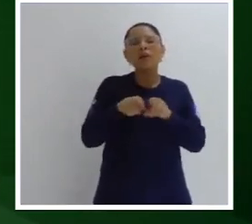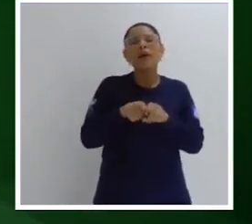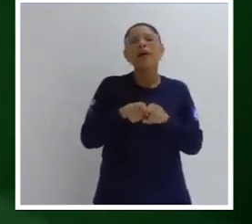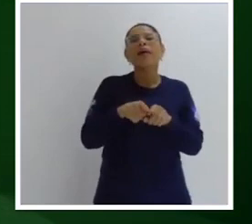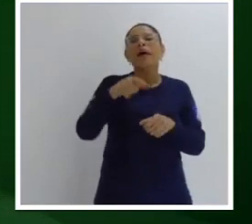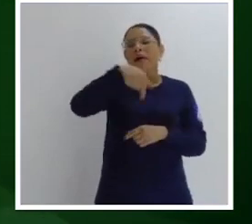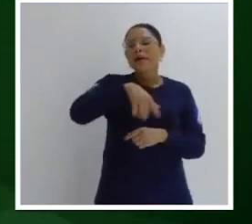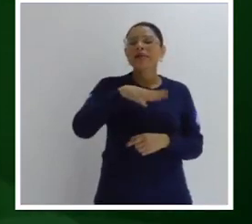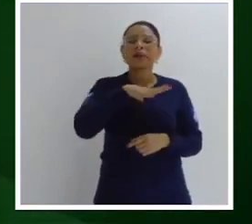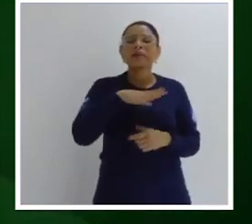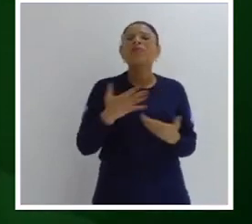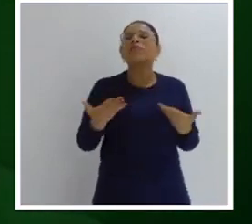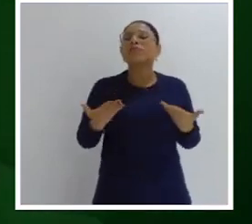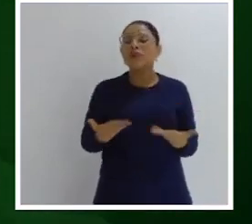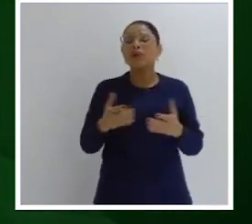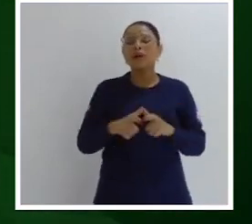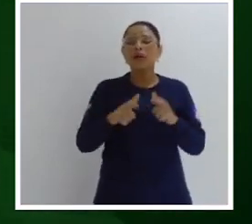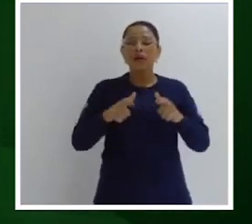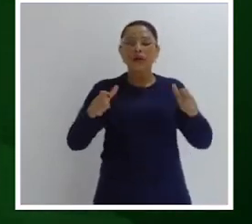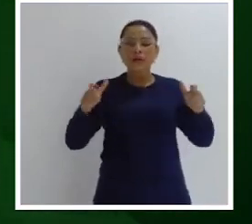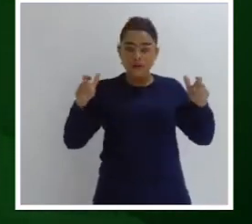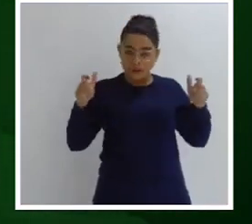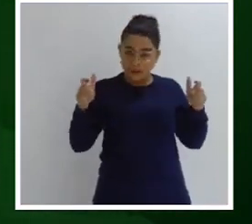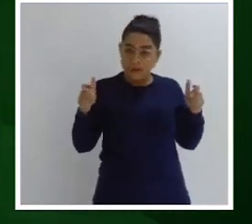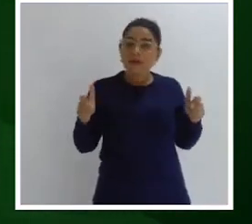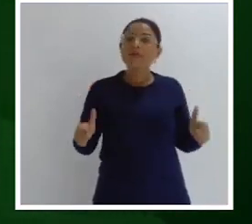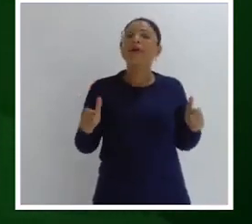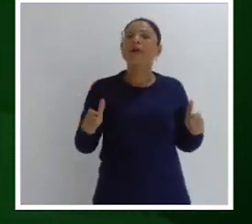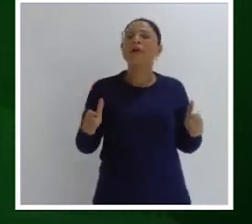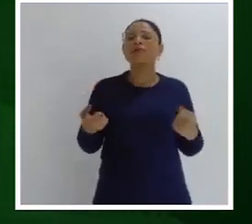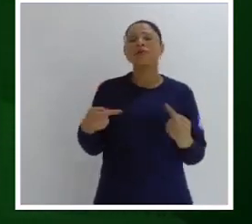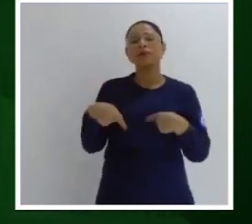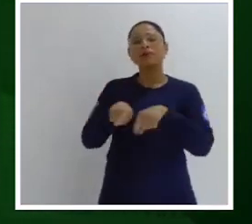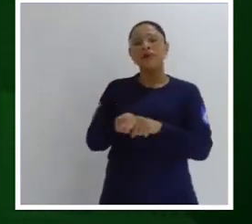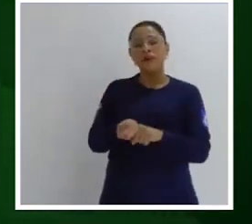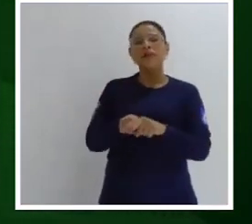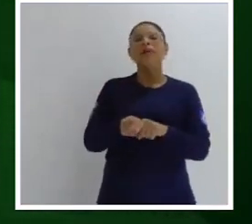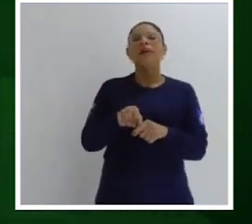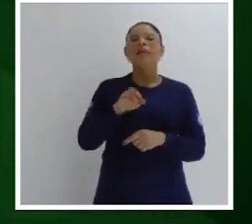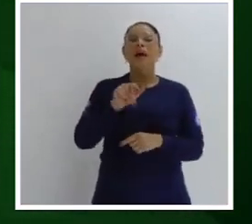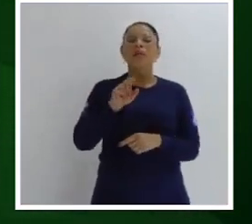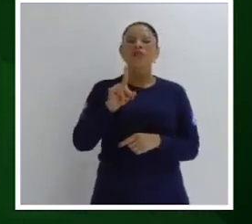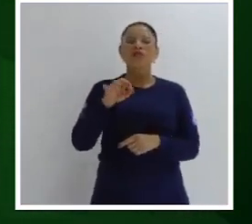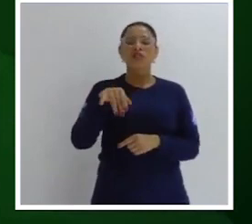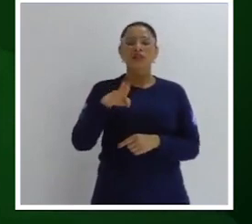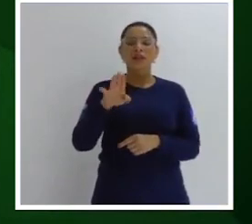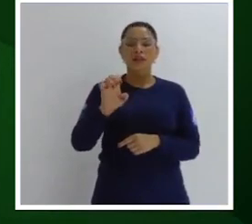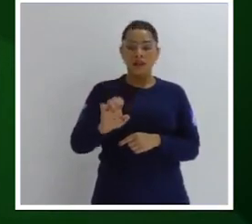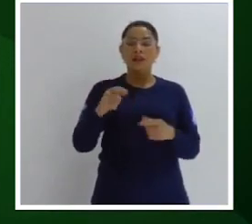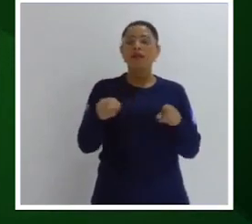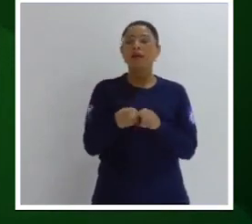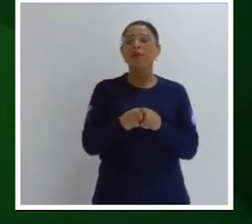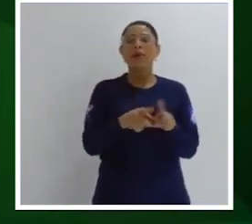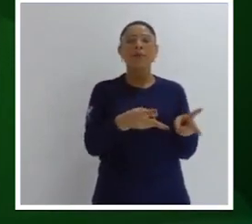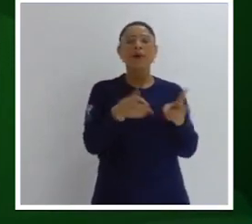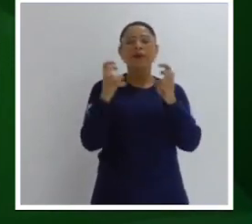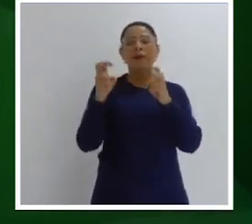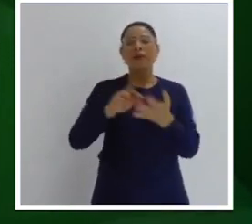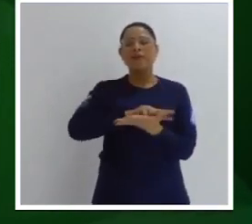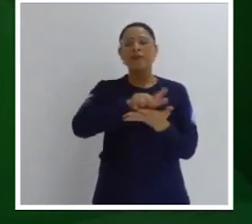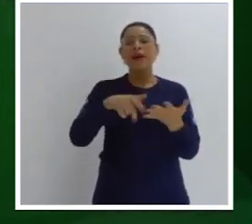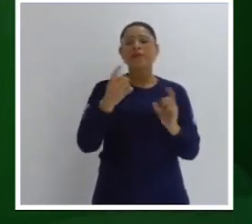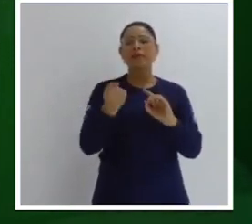como cresceu essa parceria né essa parceria da um time nós percebemos em várias reuniões